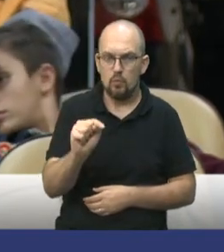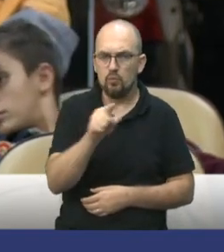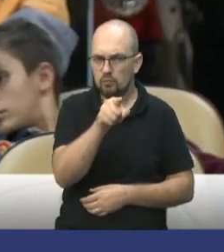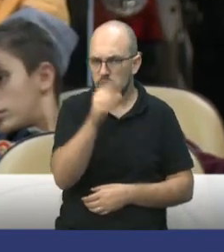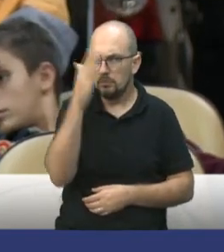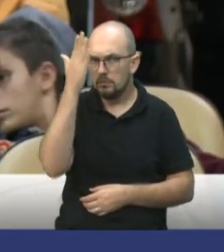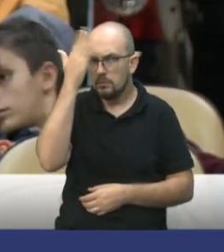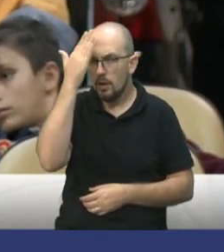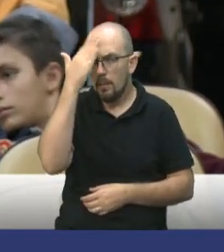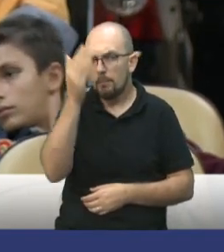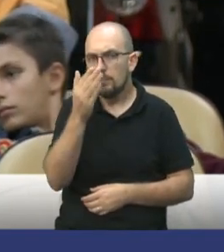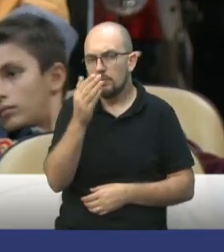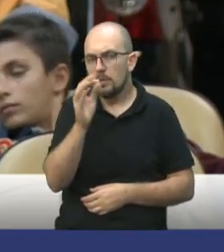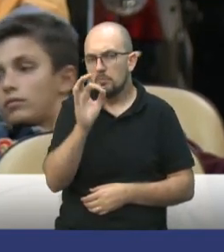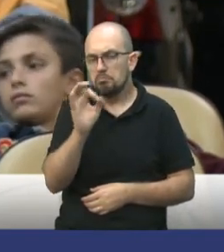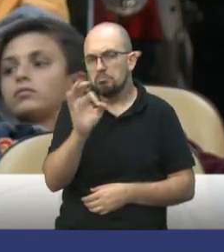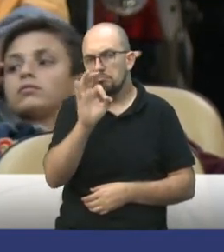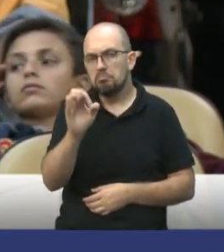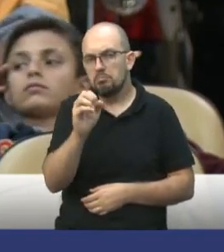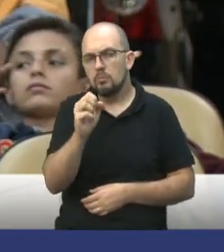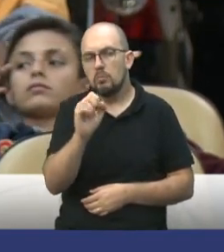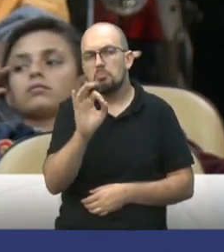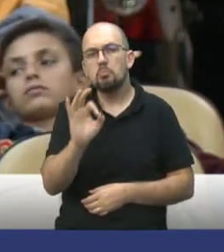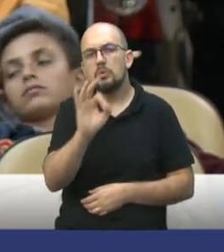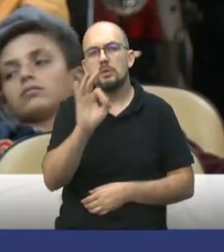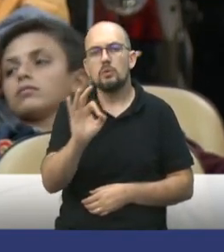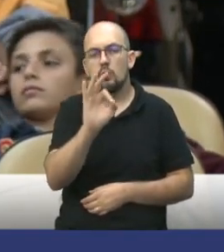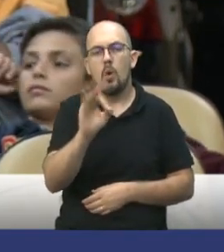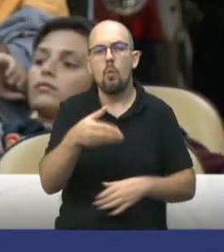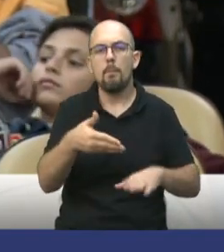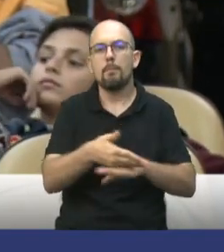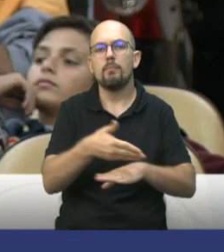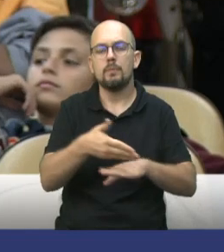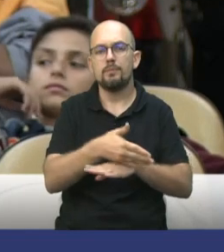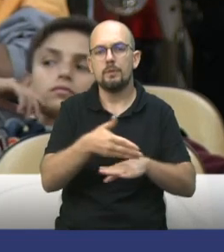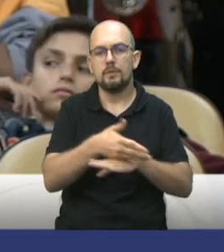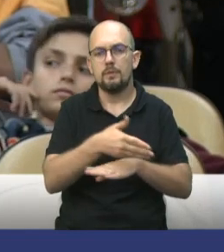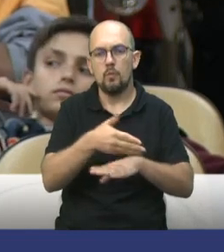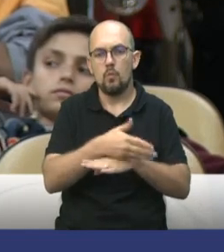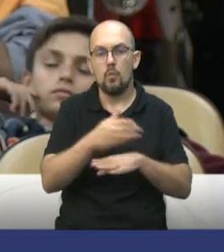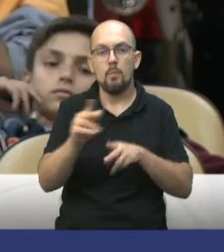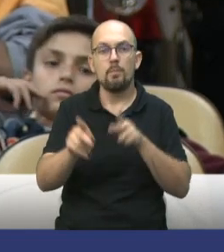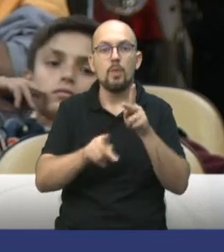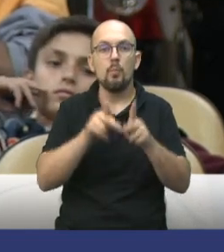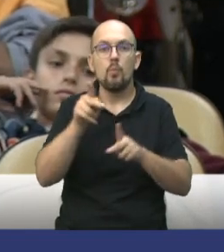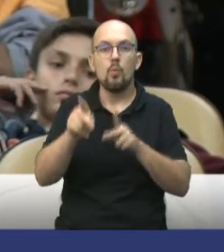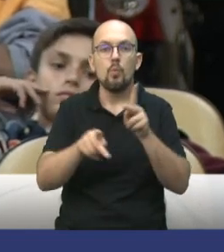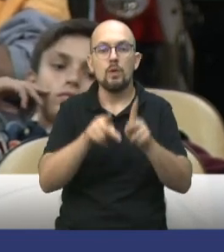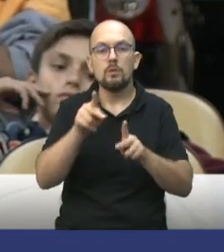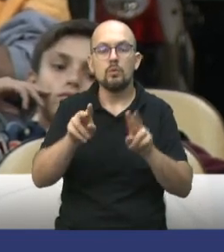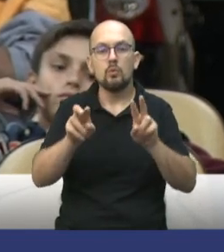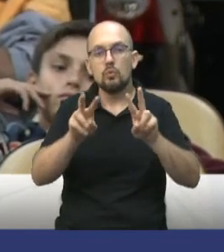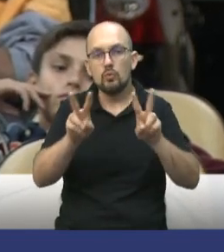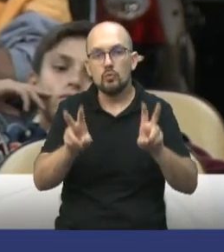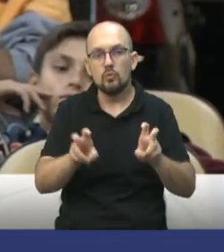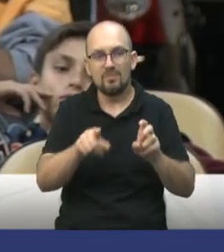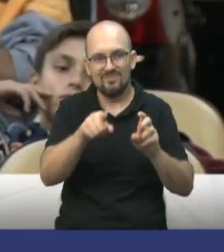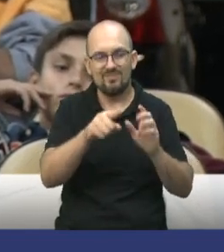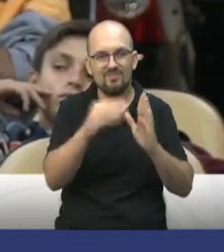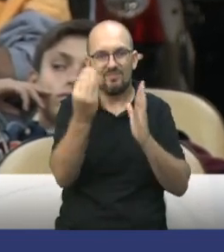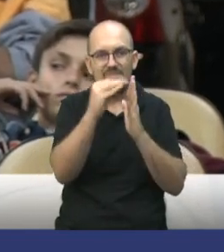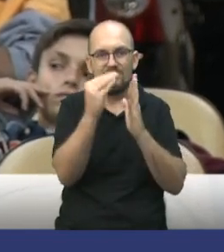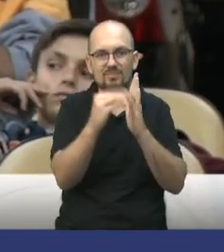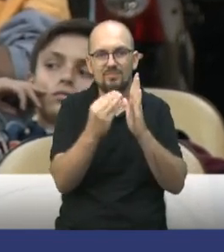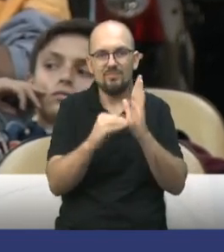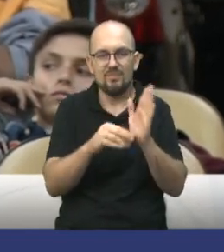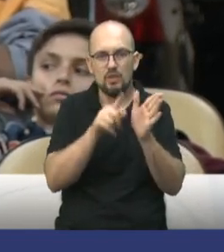dados de qual é o percentual de participação da população no que diz respeito ao questionário, porque a